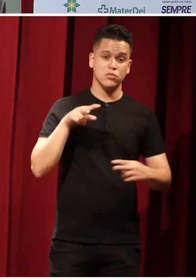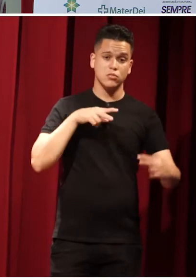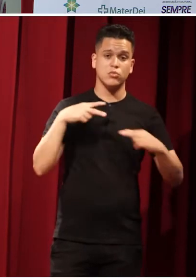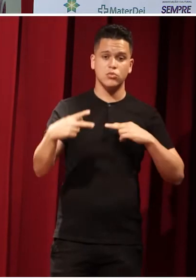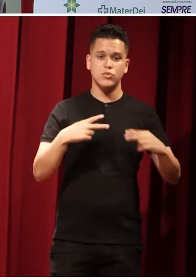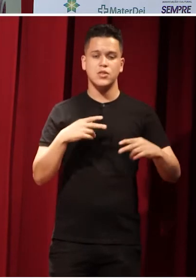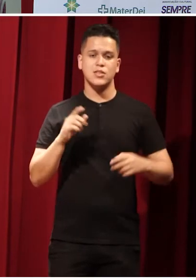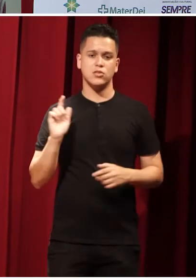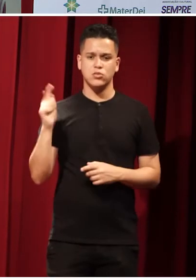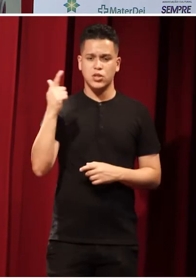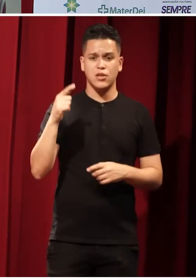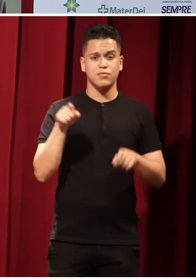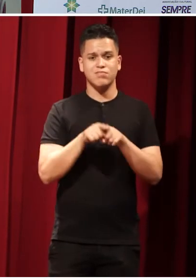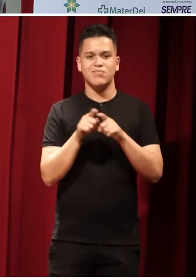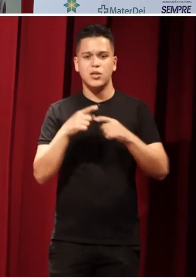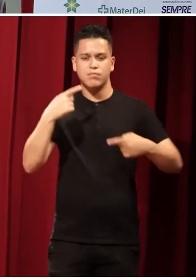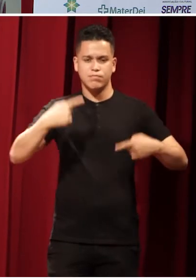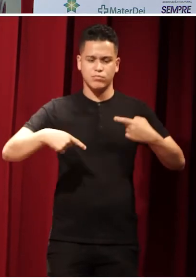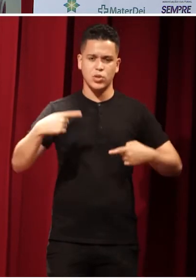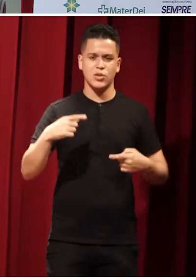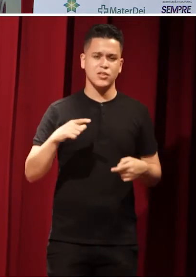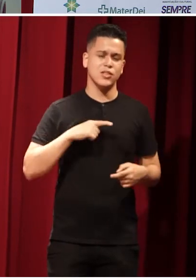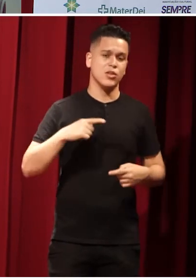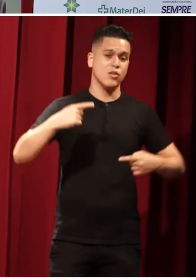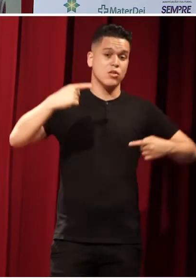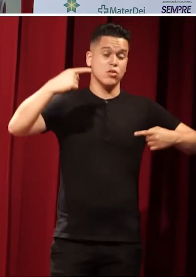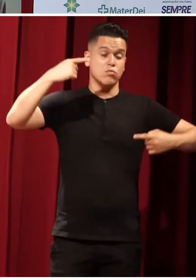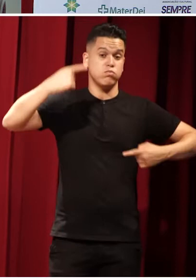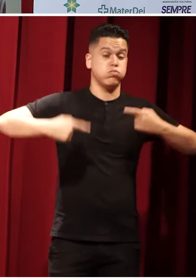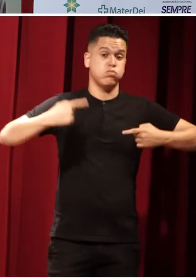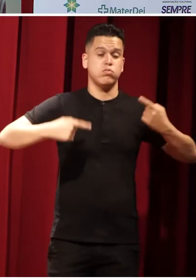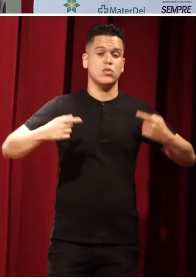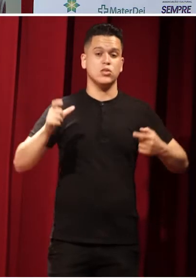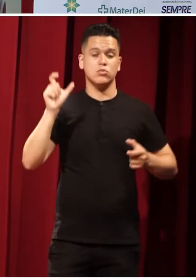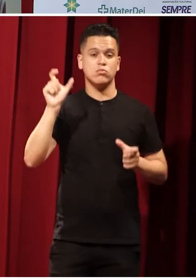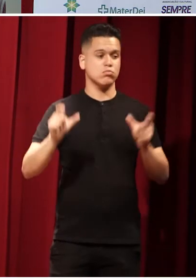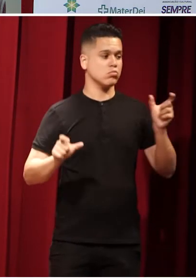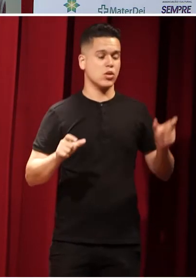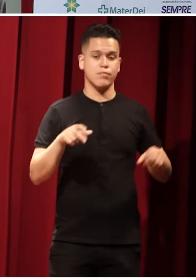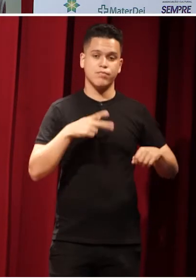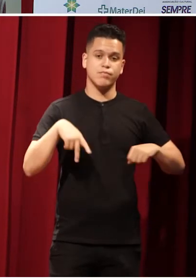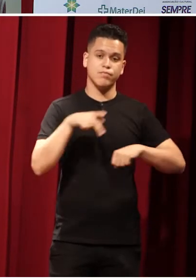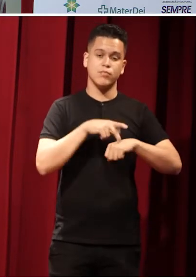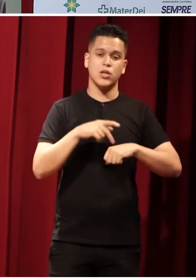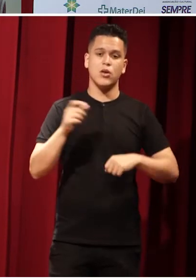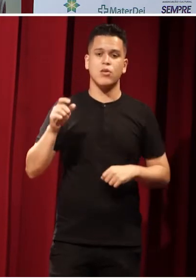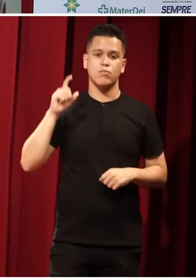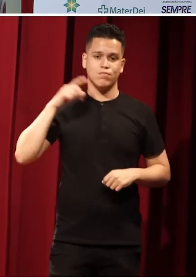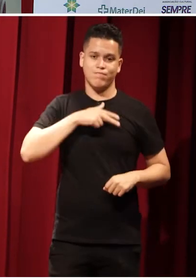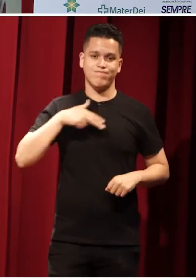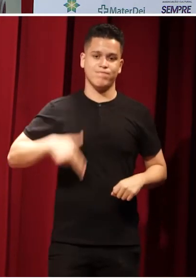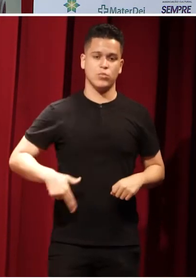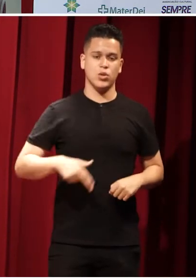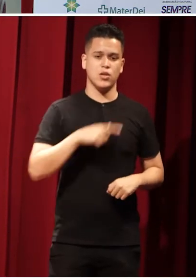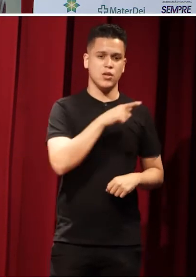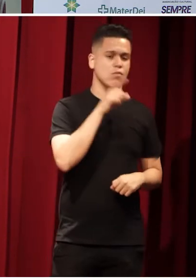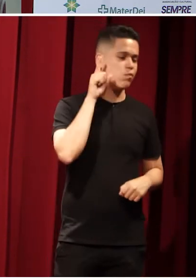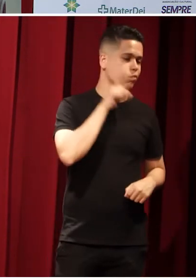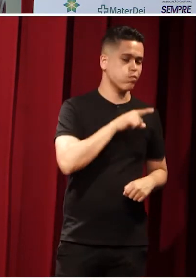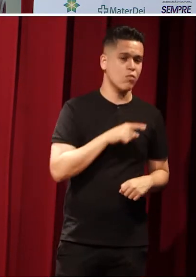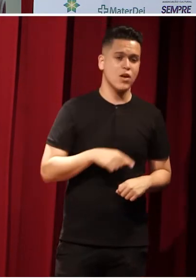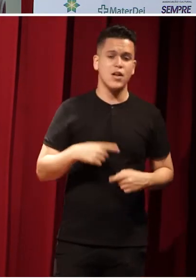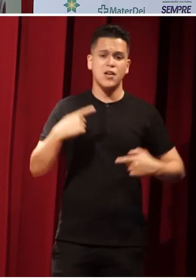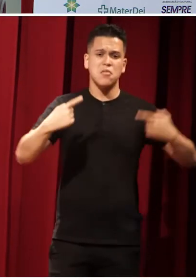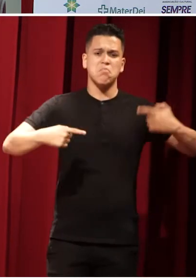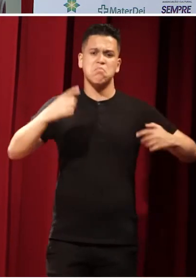uma disputa entre China e Estados Unidos no sentido da infraestrutura que vai ser feita na Amazônia. E